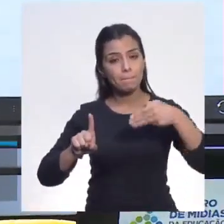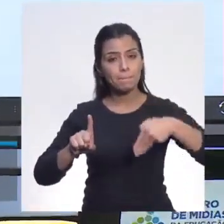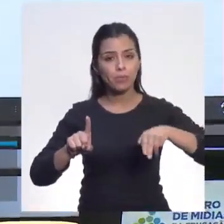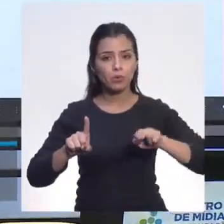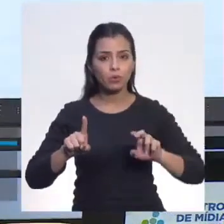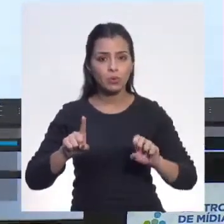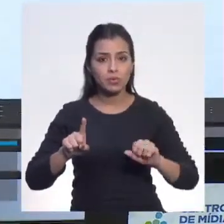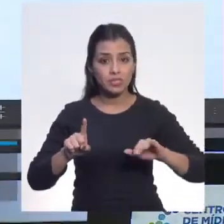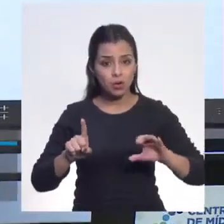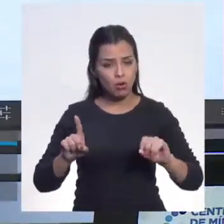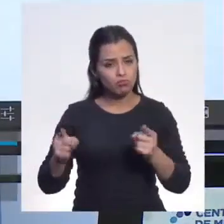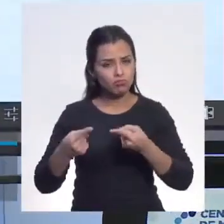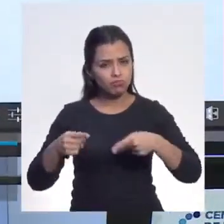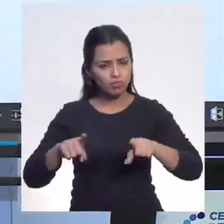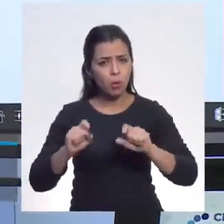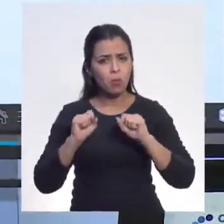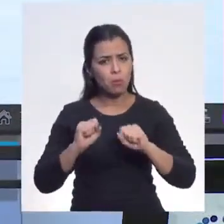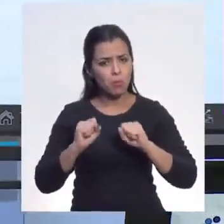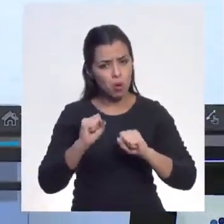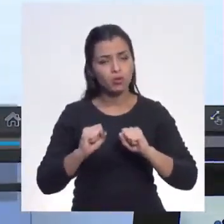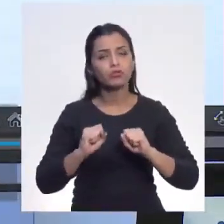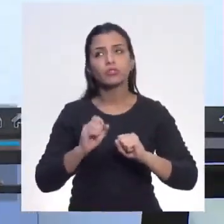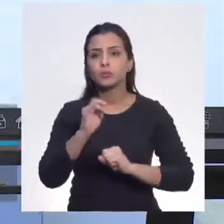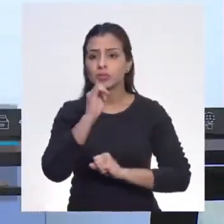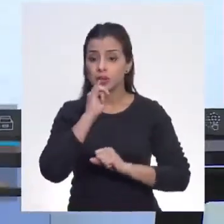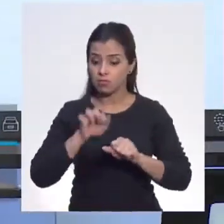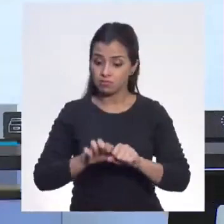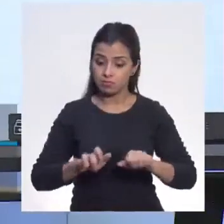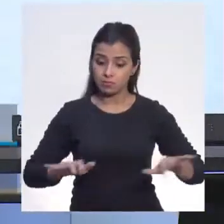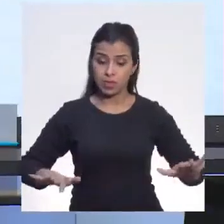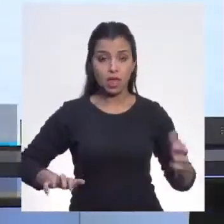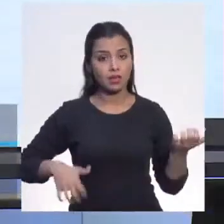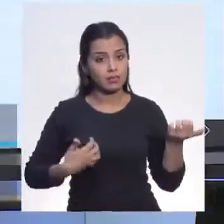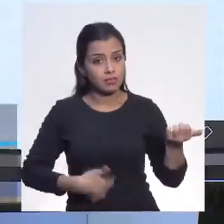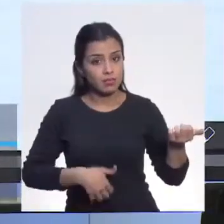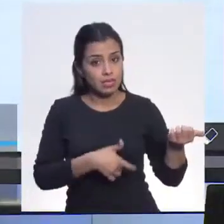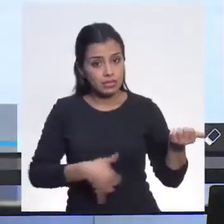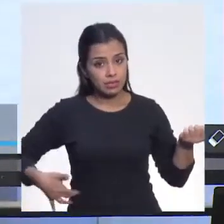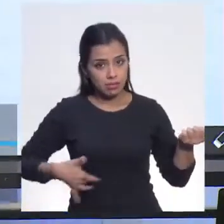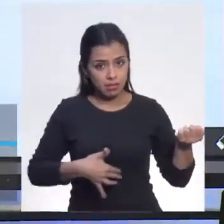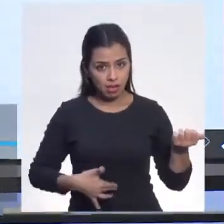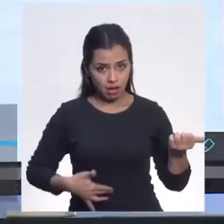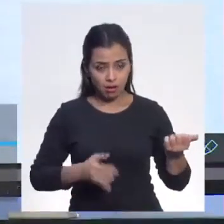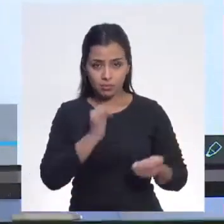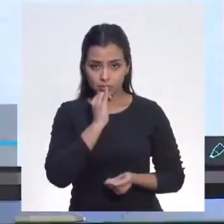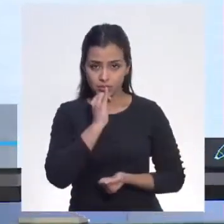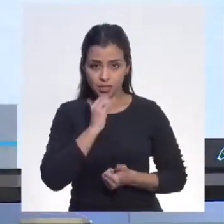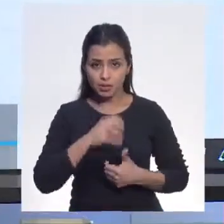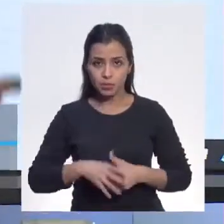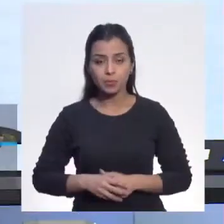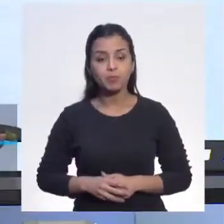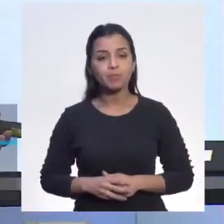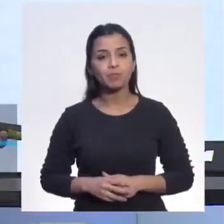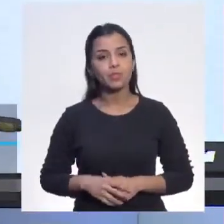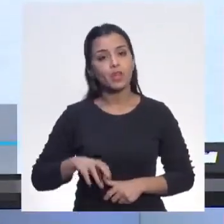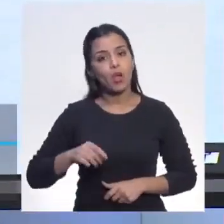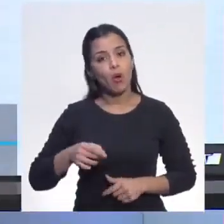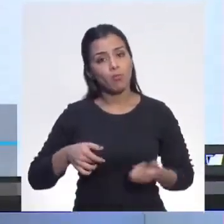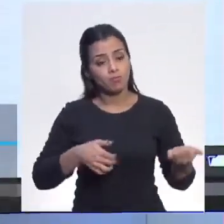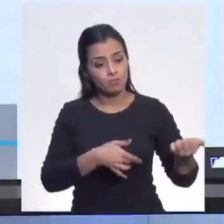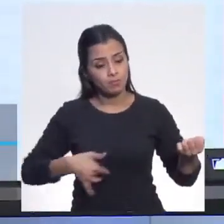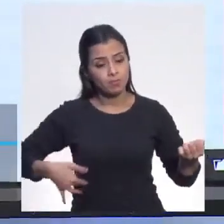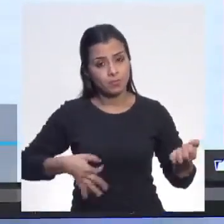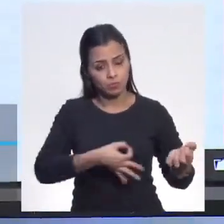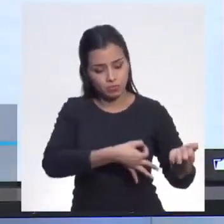né, ser versados. Quem toca, geralmente, teclado e guitarra, por exemplo, né? Então, você tem corda percutida